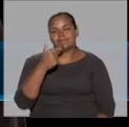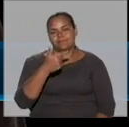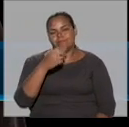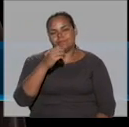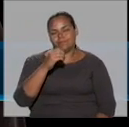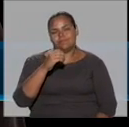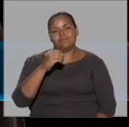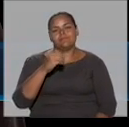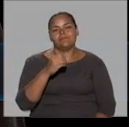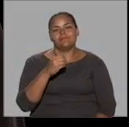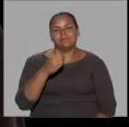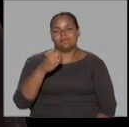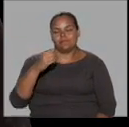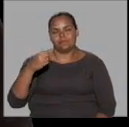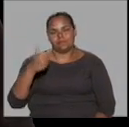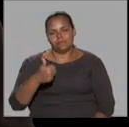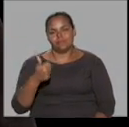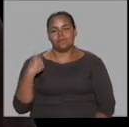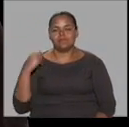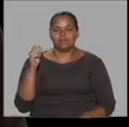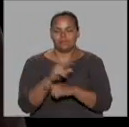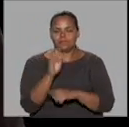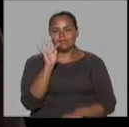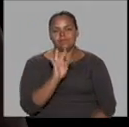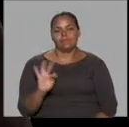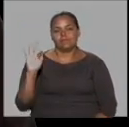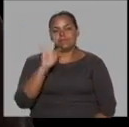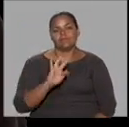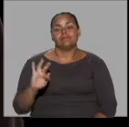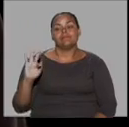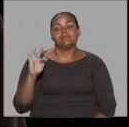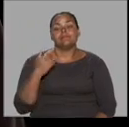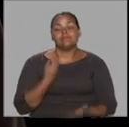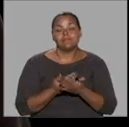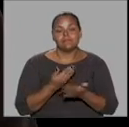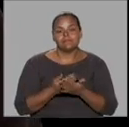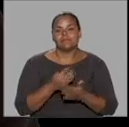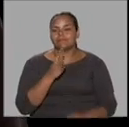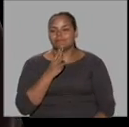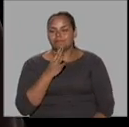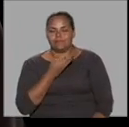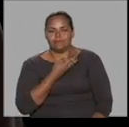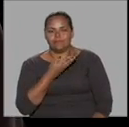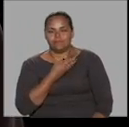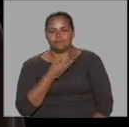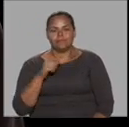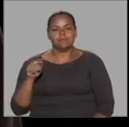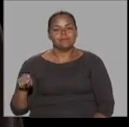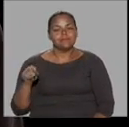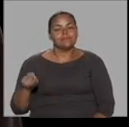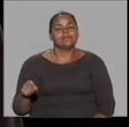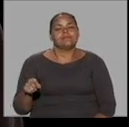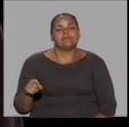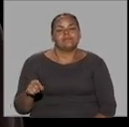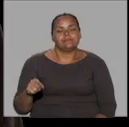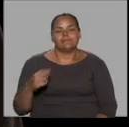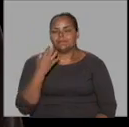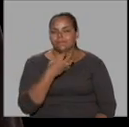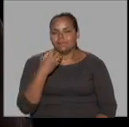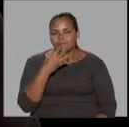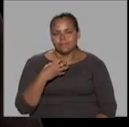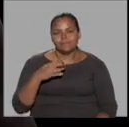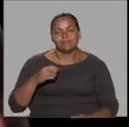Em 2001, entrei na faculdade, conheci um amigo DJ. Esse amigo